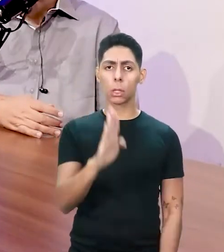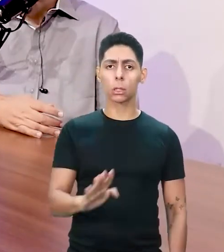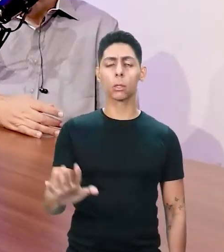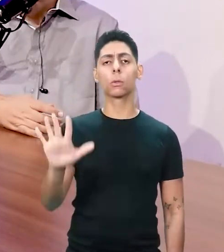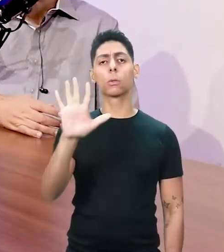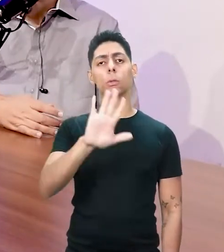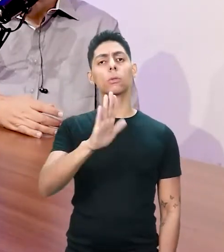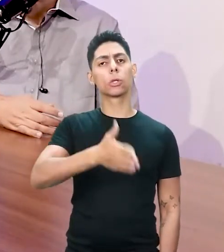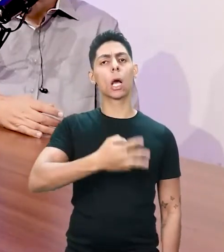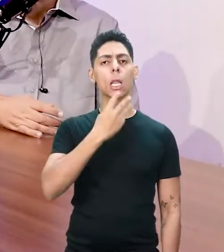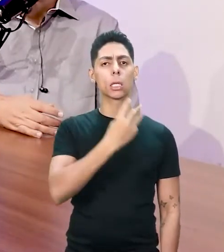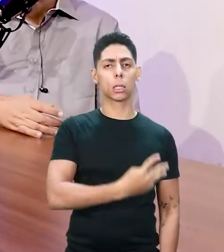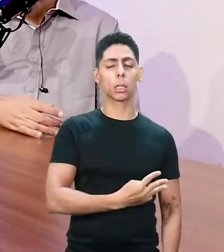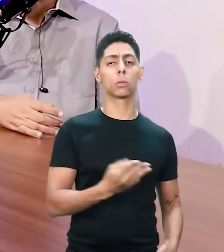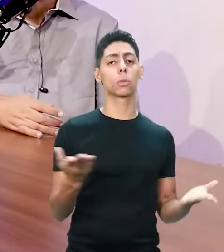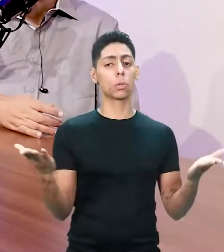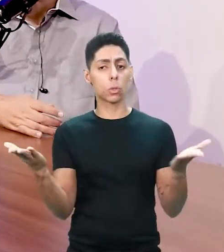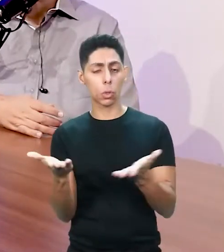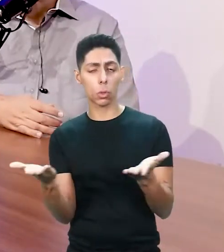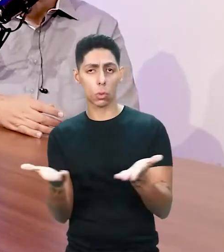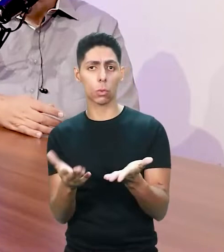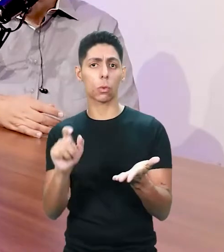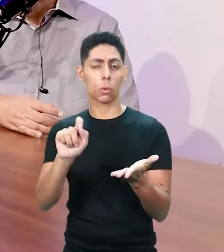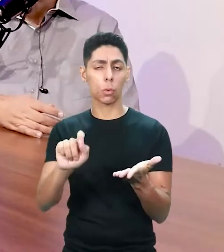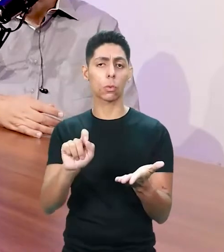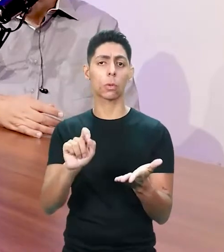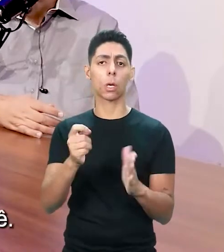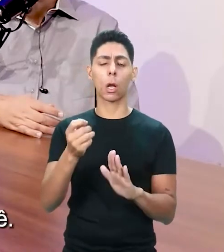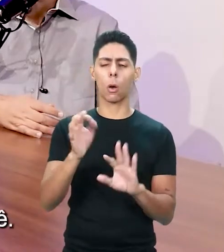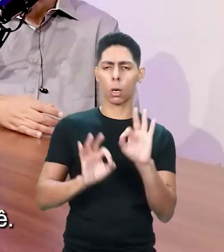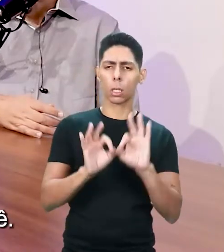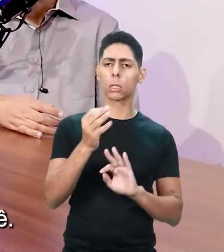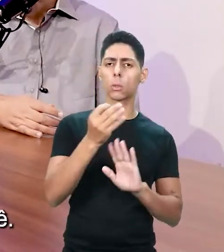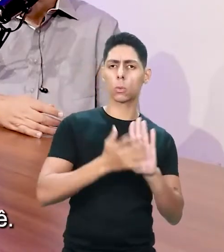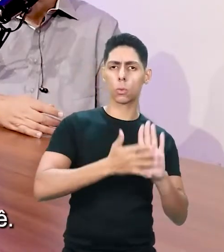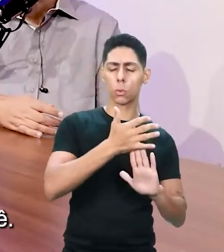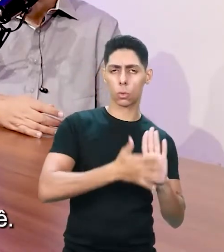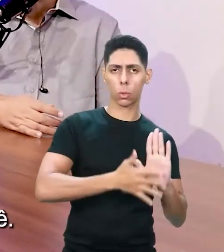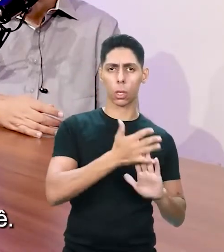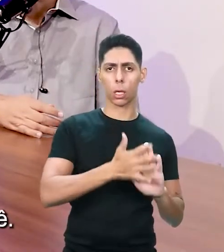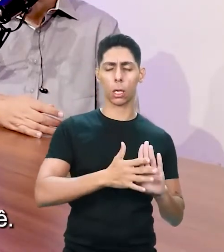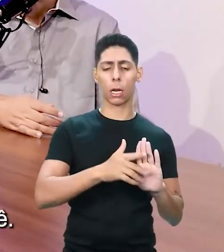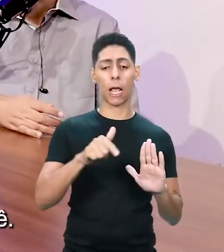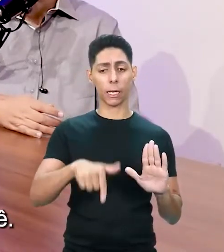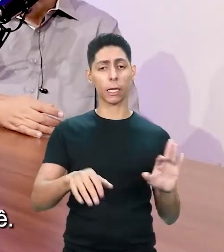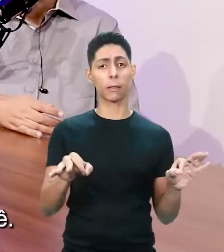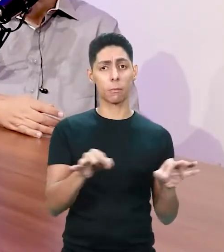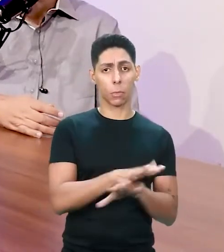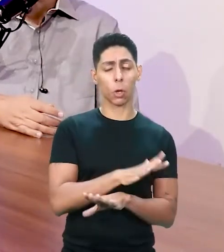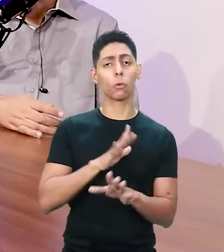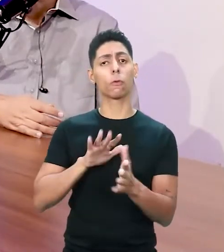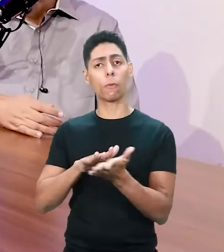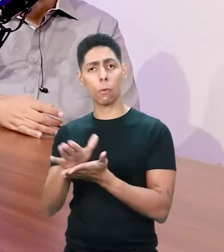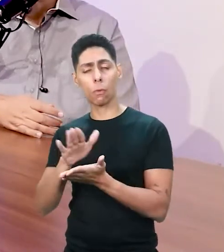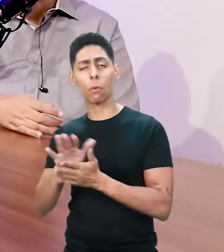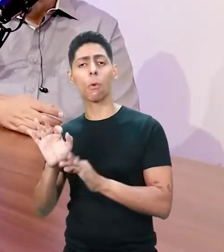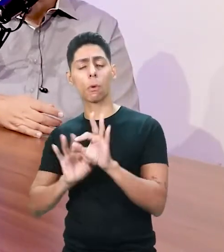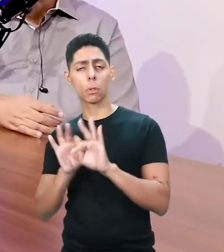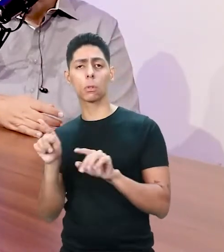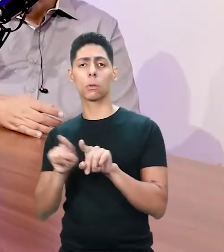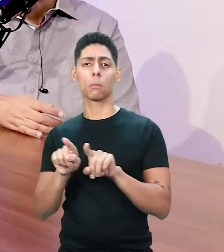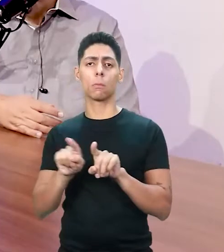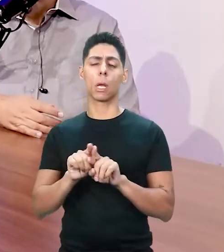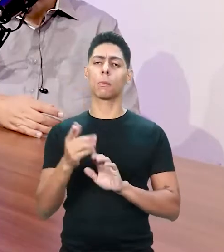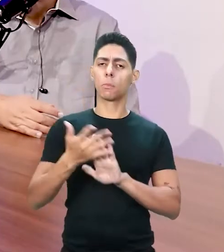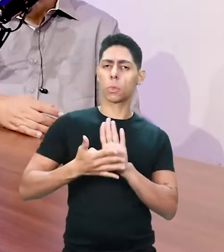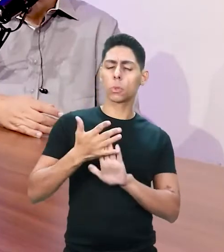E eu, inclusive, atualmente, faço a produção, roteiro, que é o que eu vou fazer assim que sair dessa entrevista com você, é o produção,